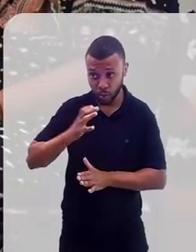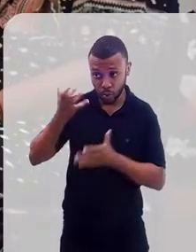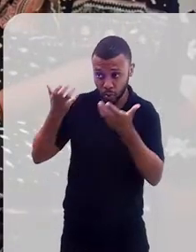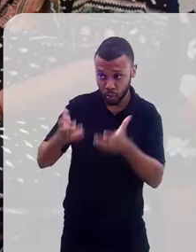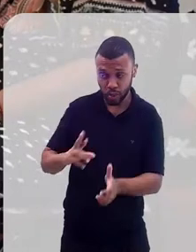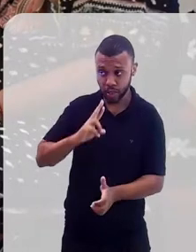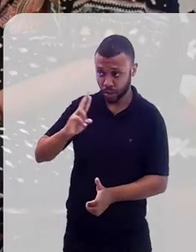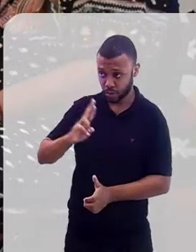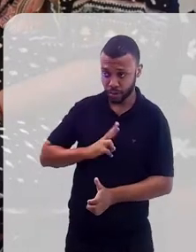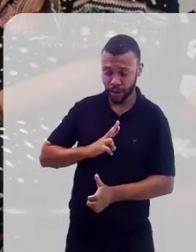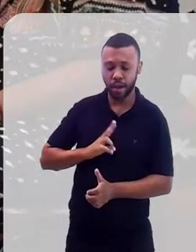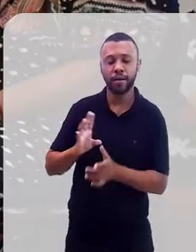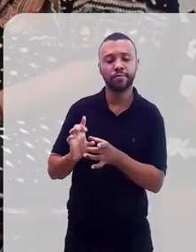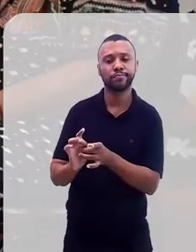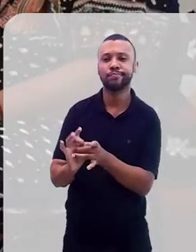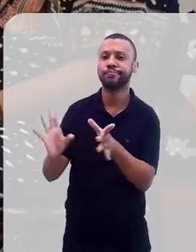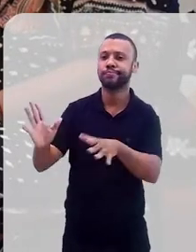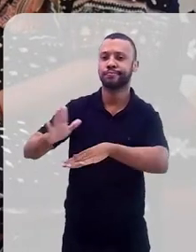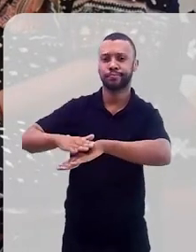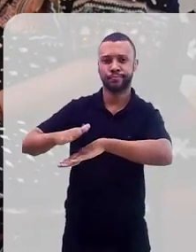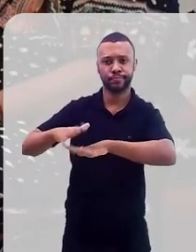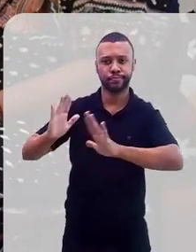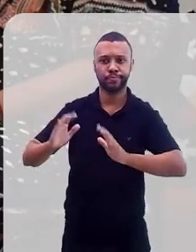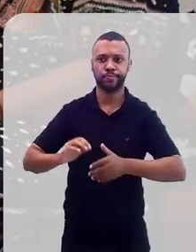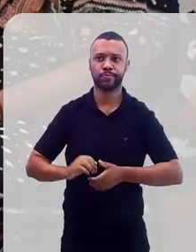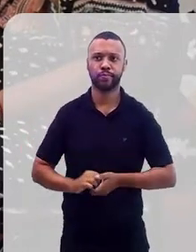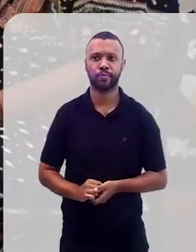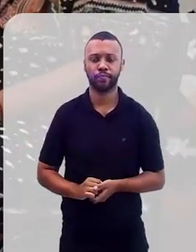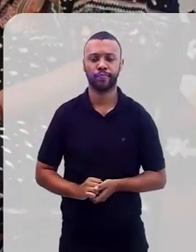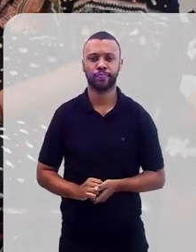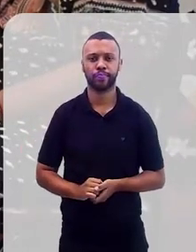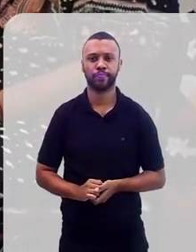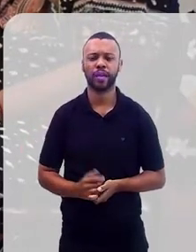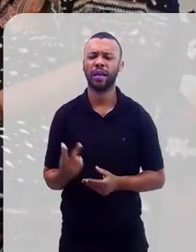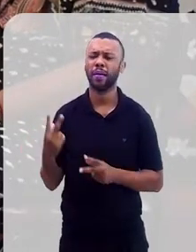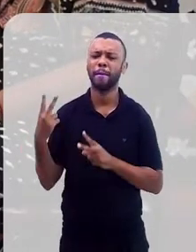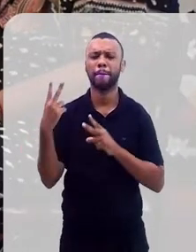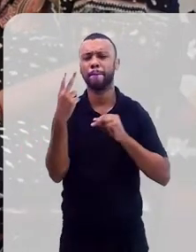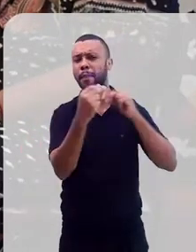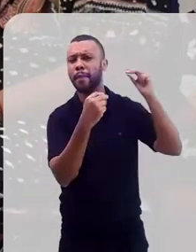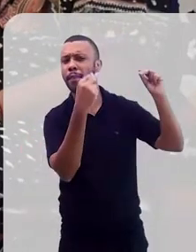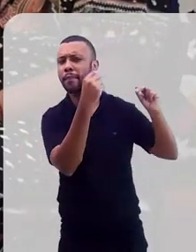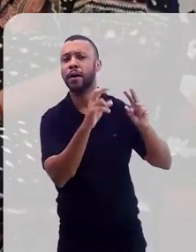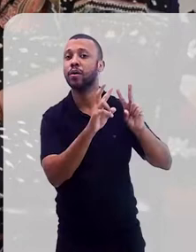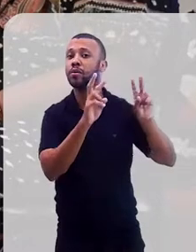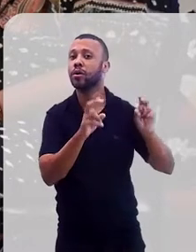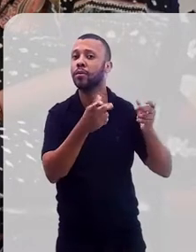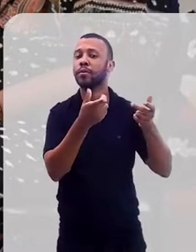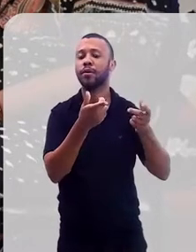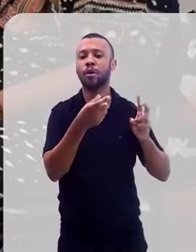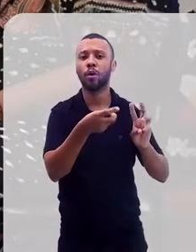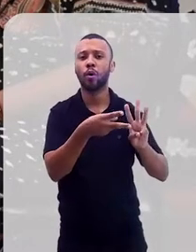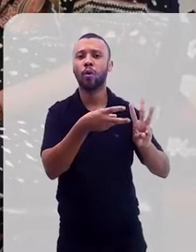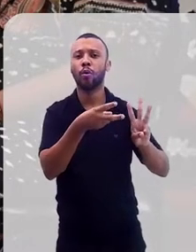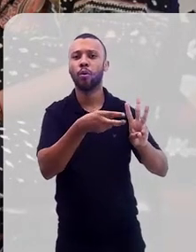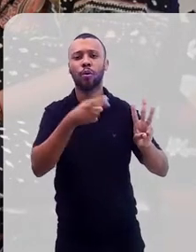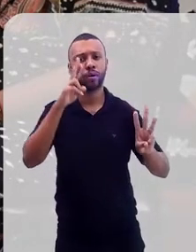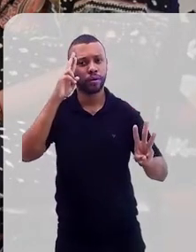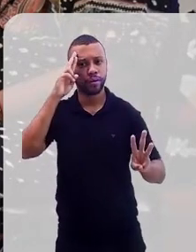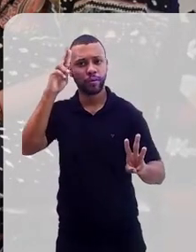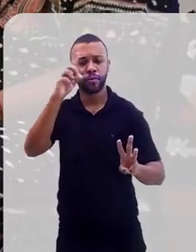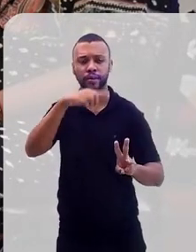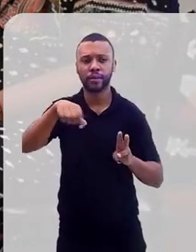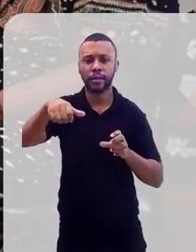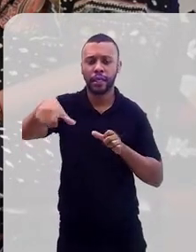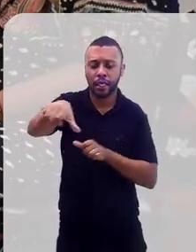pergunta. Se não puder responder, fique à vontade. O que mais falam do xamanismo